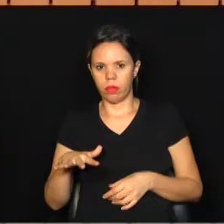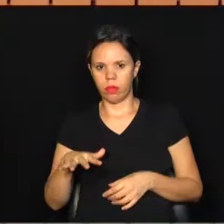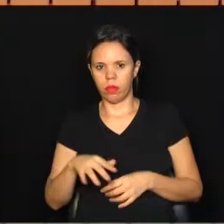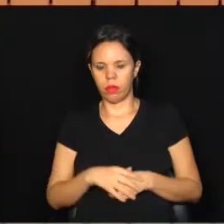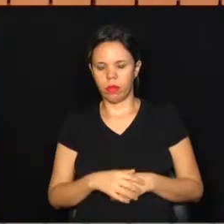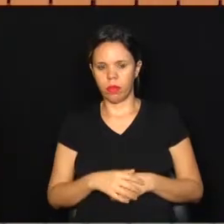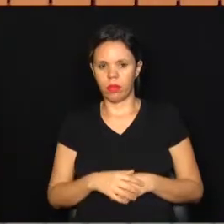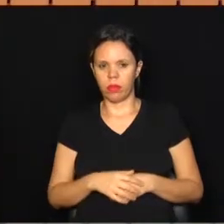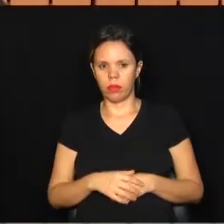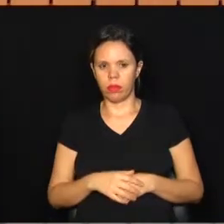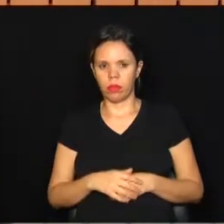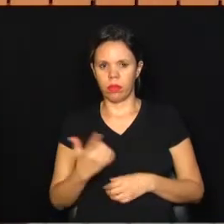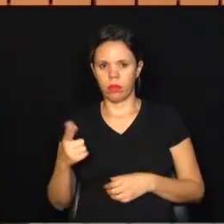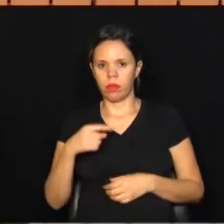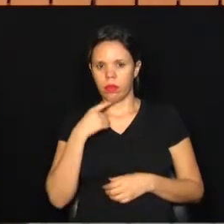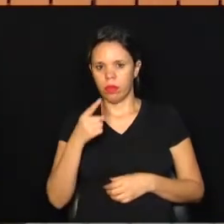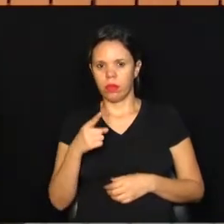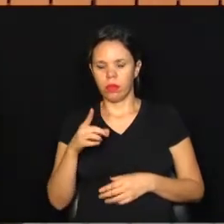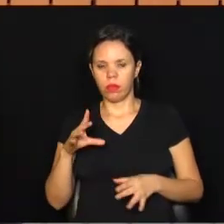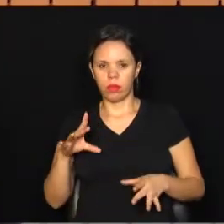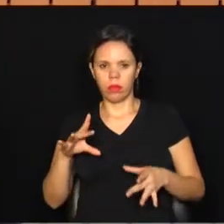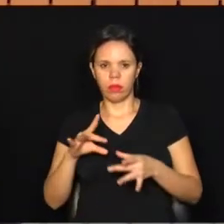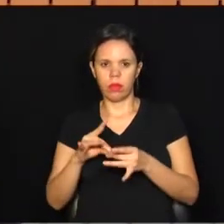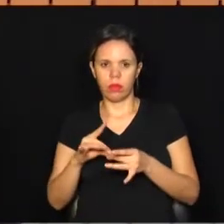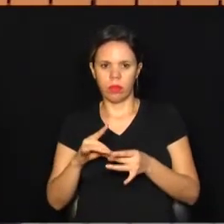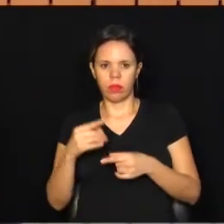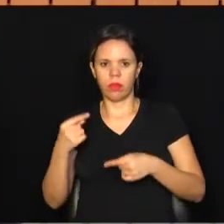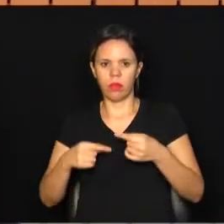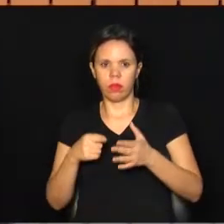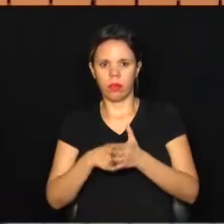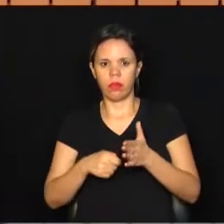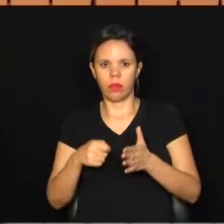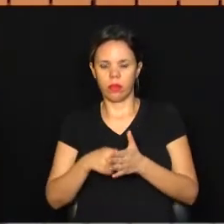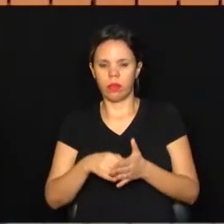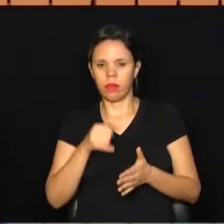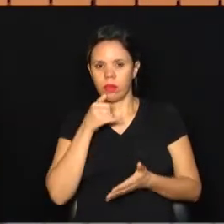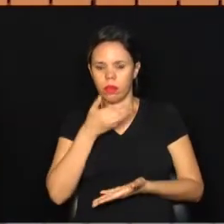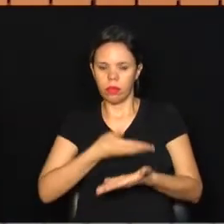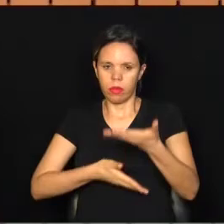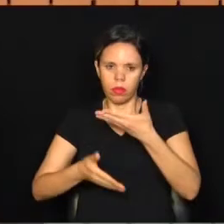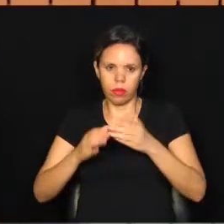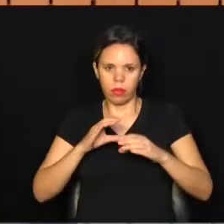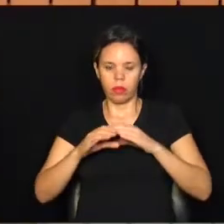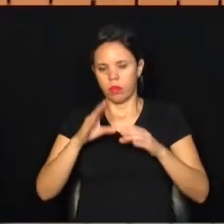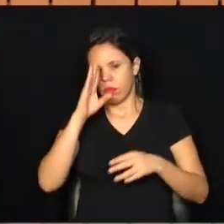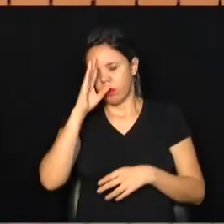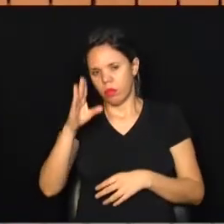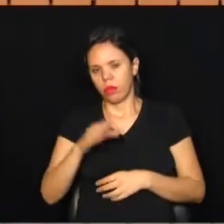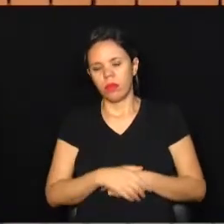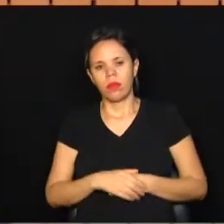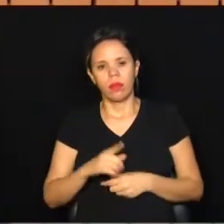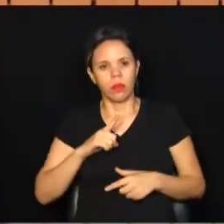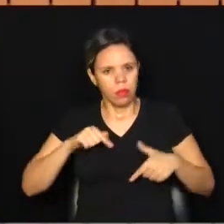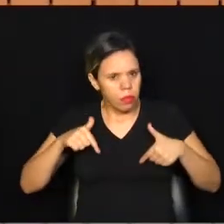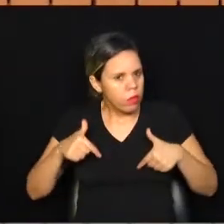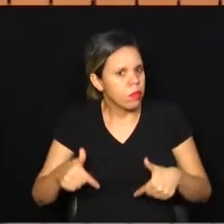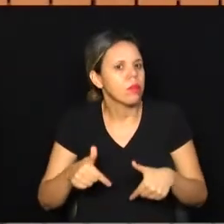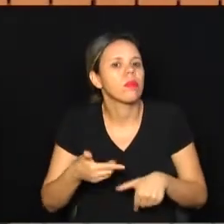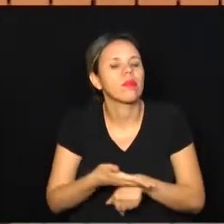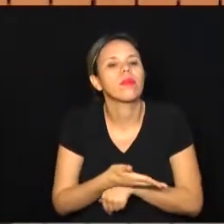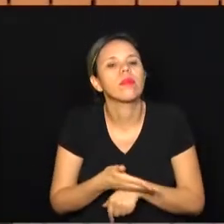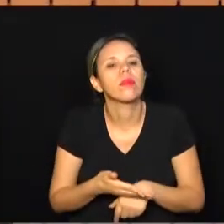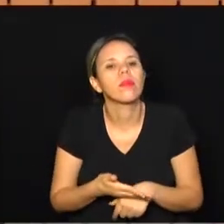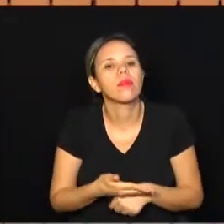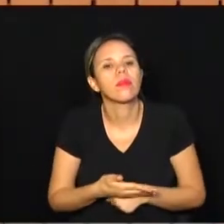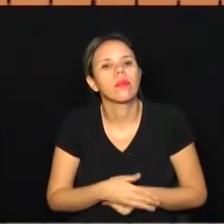centralidades. Outra questão é a integração entre as políticas. É fundamental que haja uma